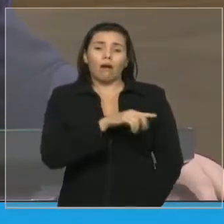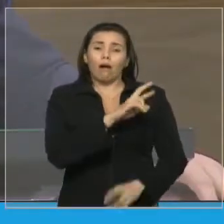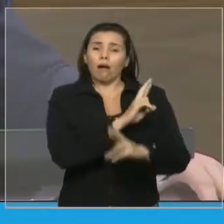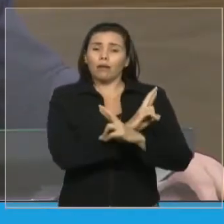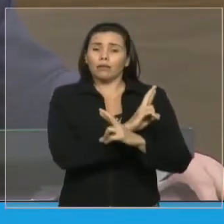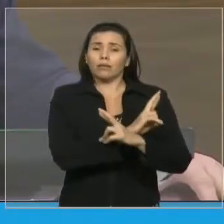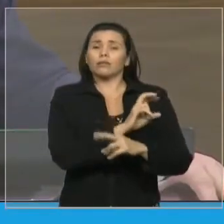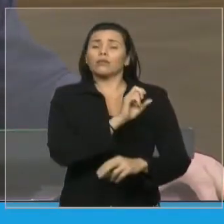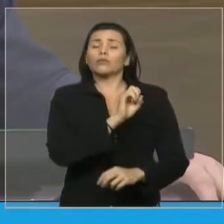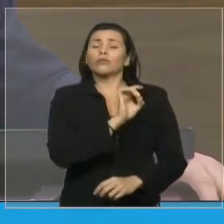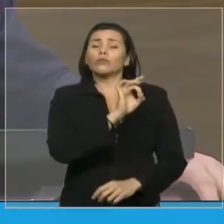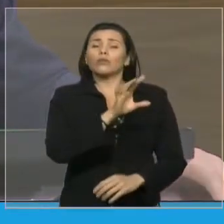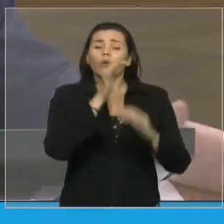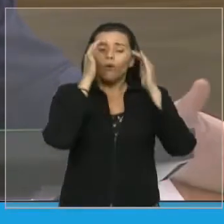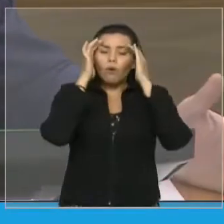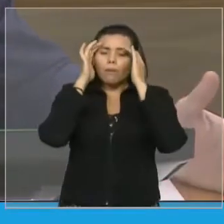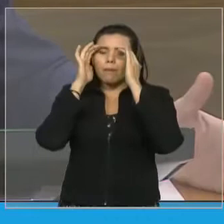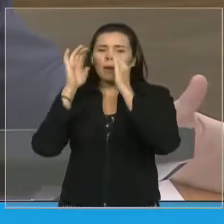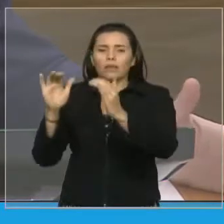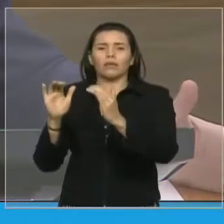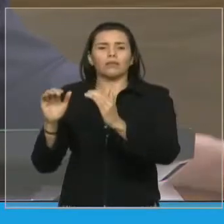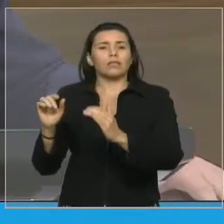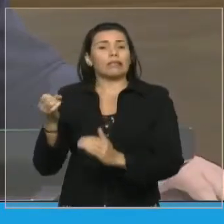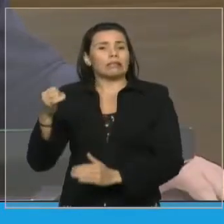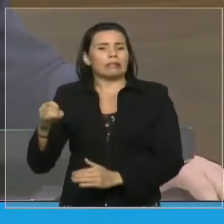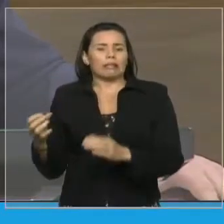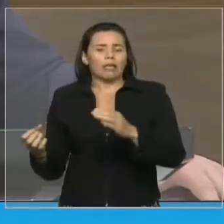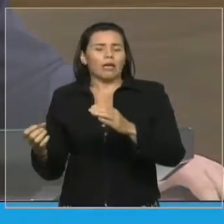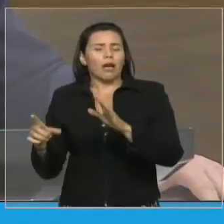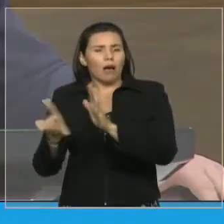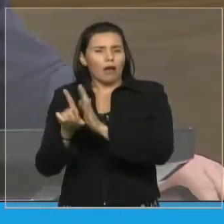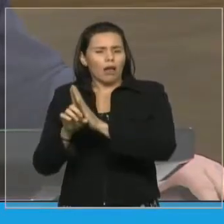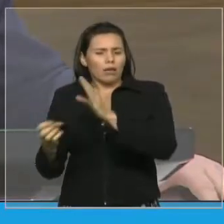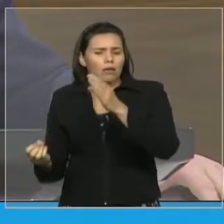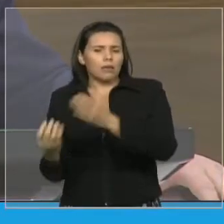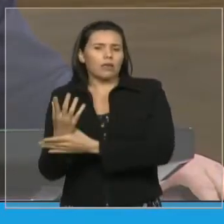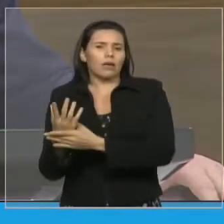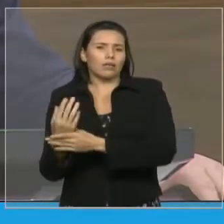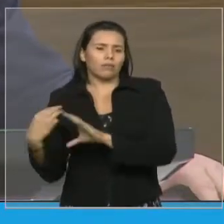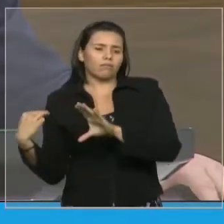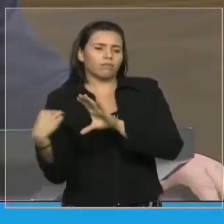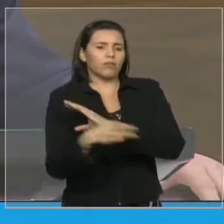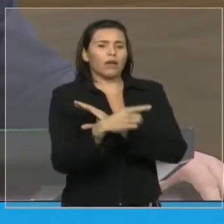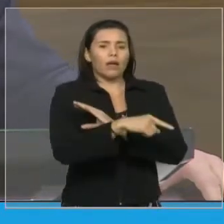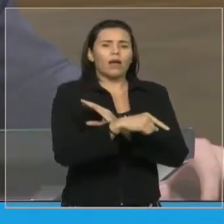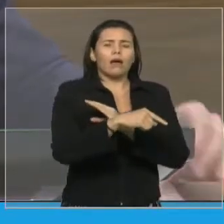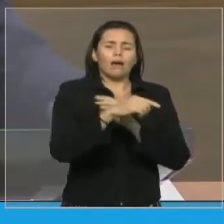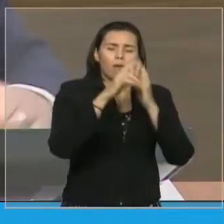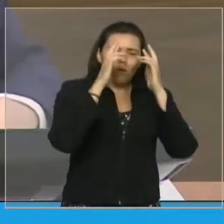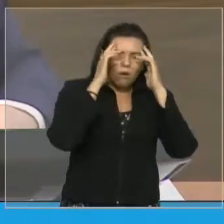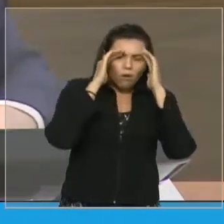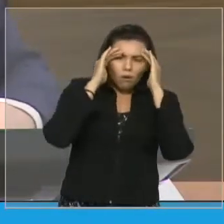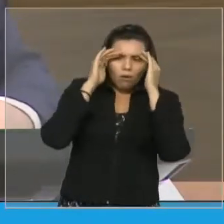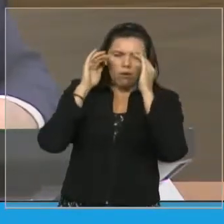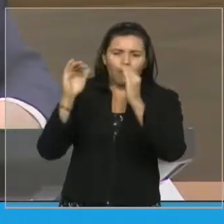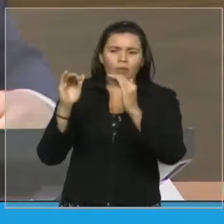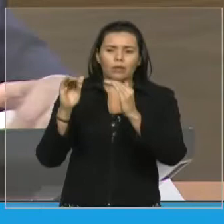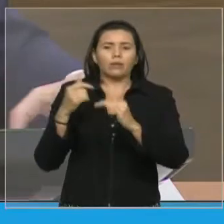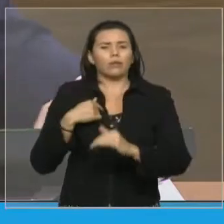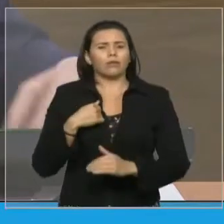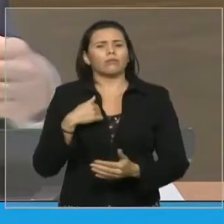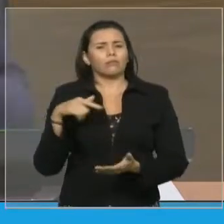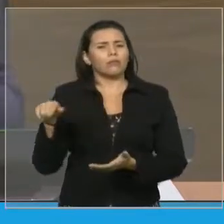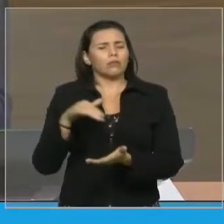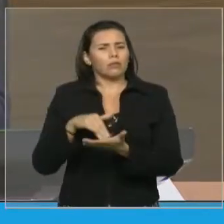haja justiça fiscal no Brasil. E, nesse sentido, eu quero fazer uma referência ao secretário